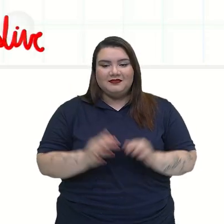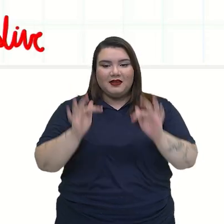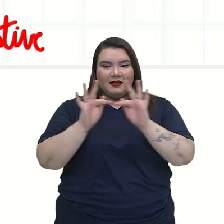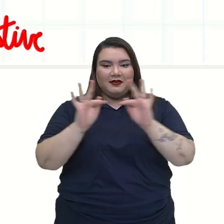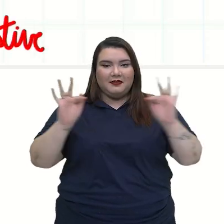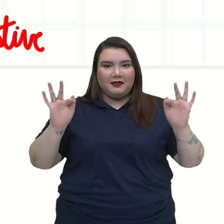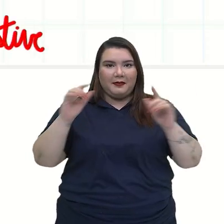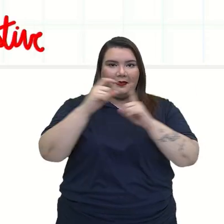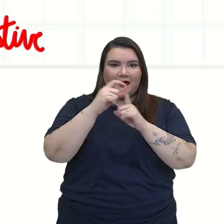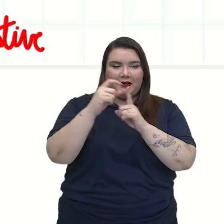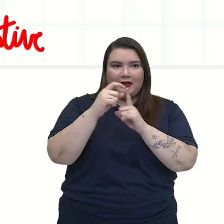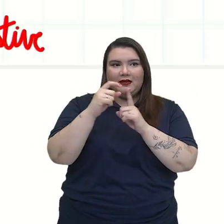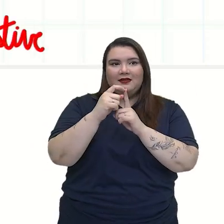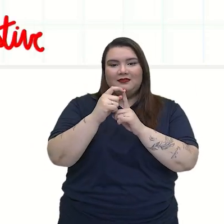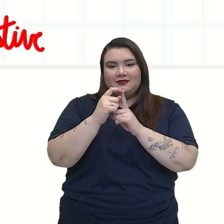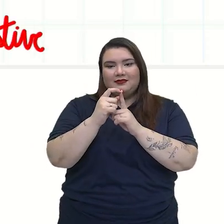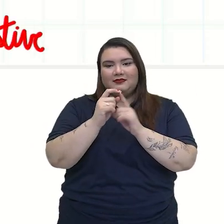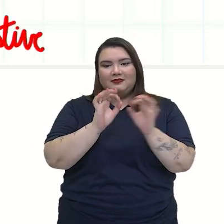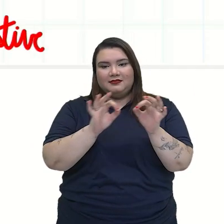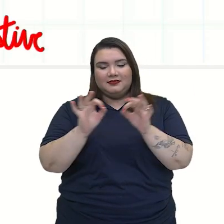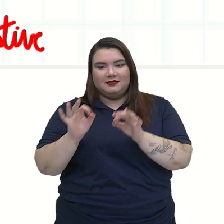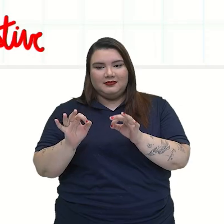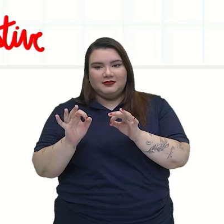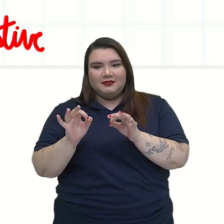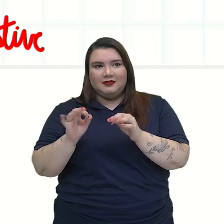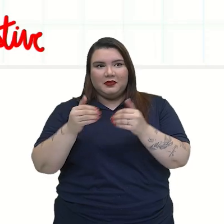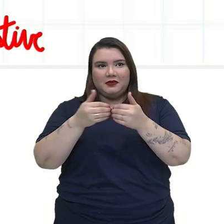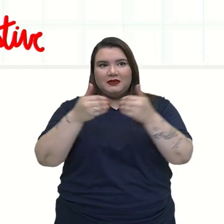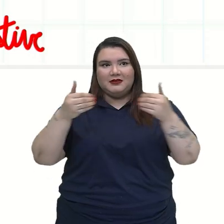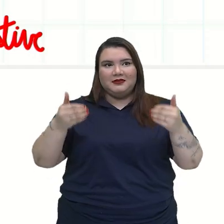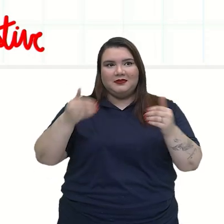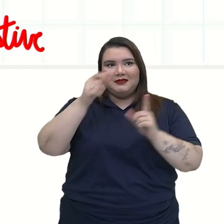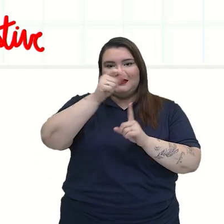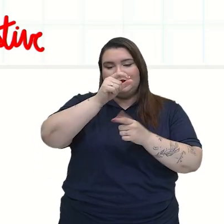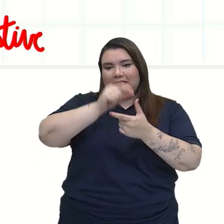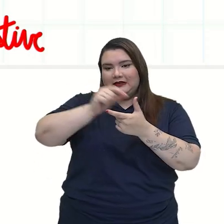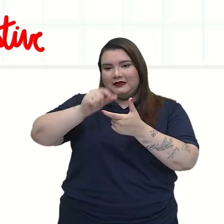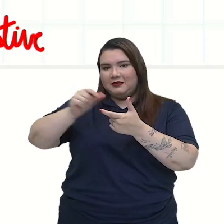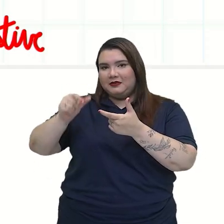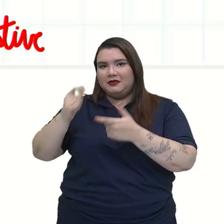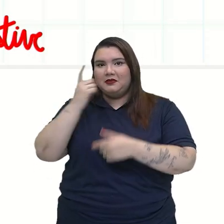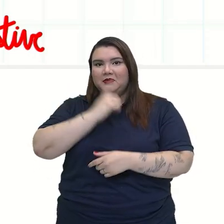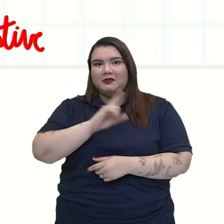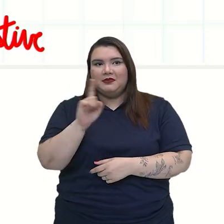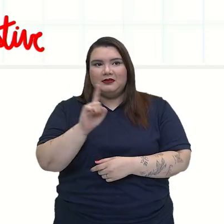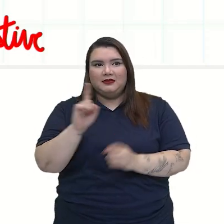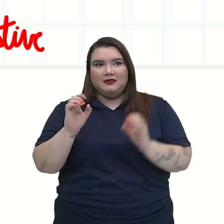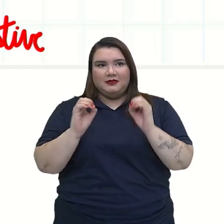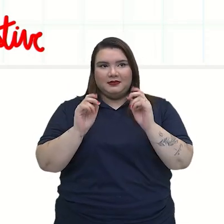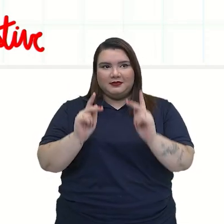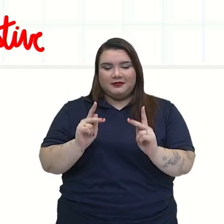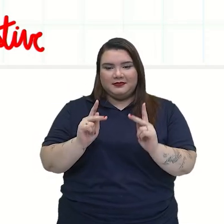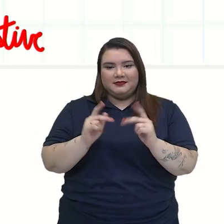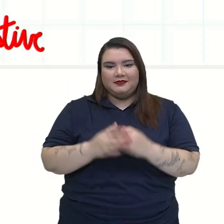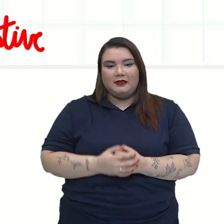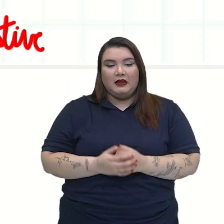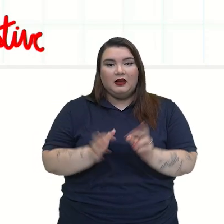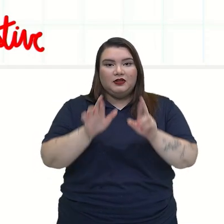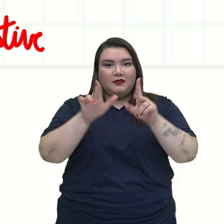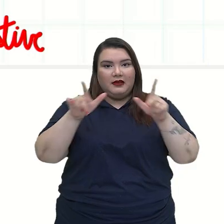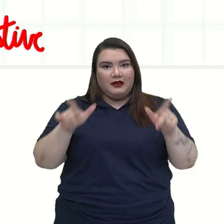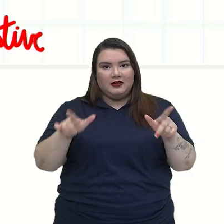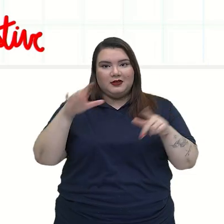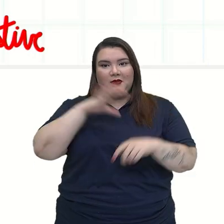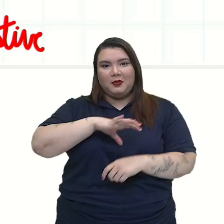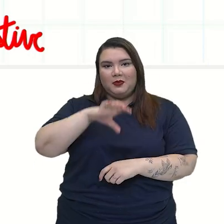Ok, palavra grande, né? Não coube aqui. Não dá para separar sílabas, não. Tem que saber muito. Certo? Então, não é igual na língua portuguesa,